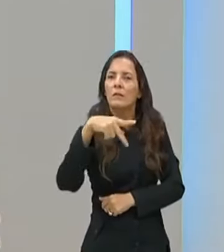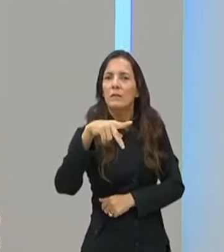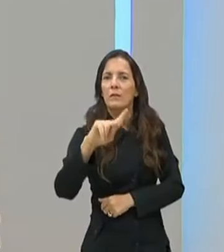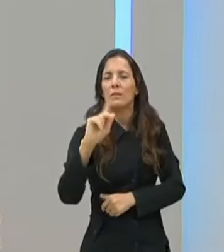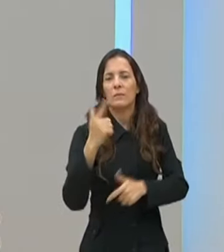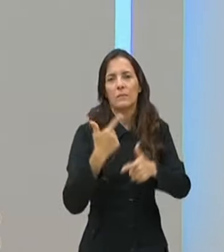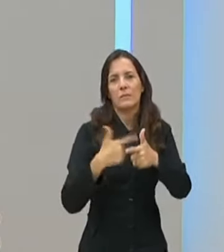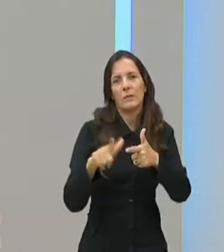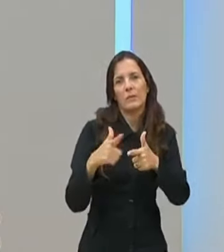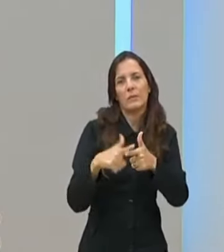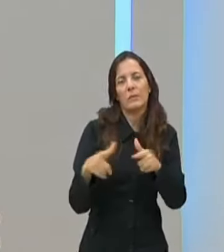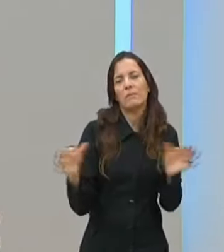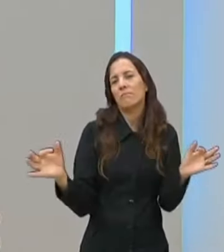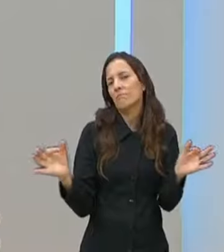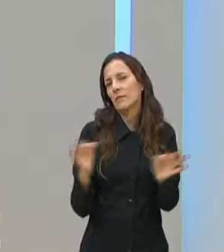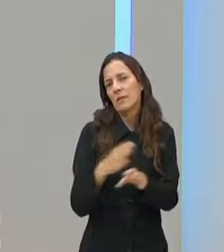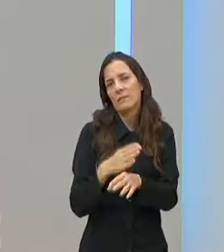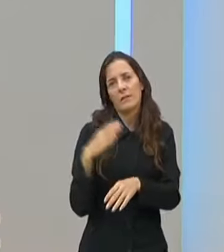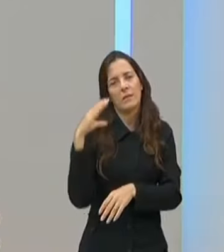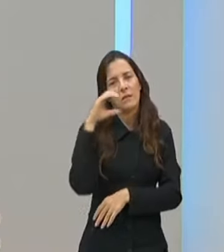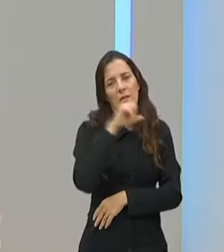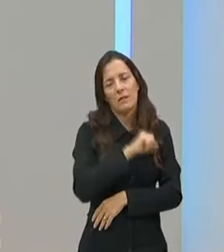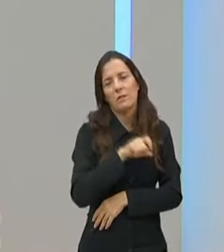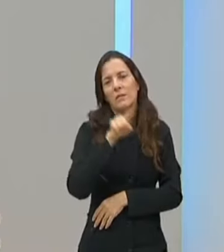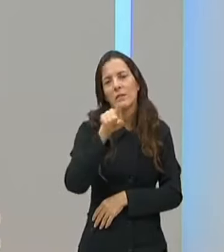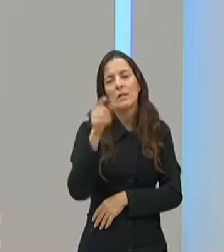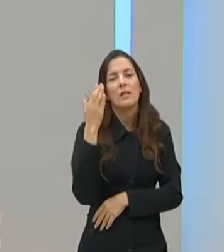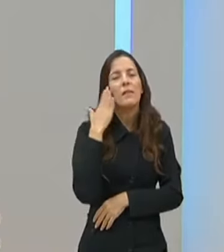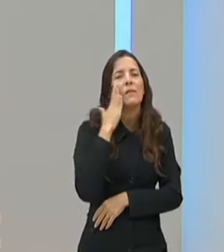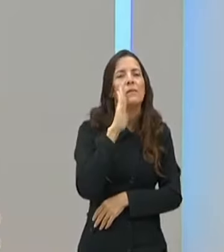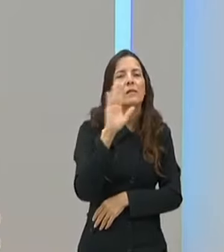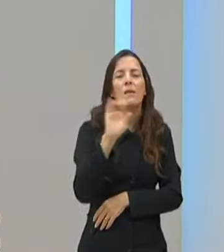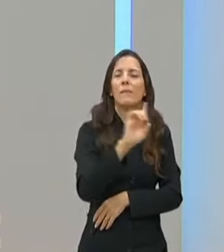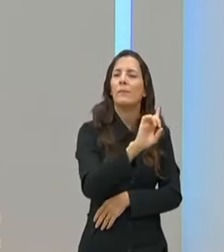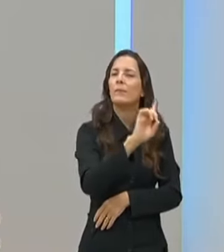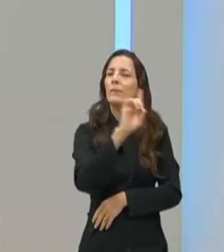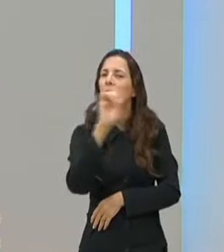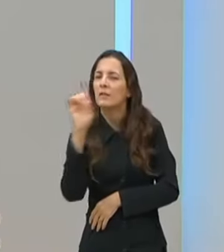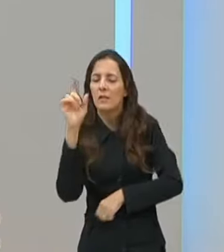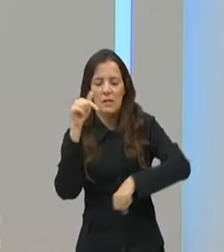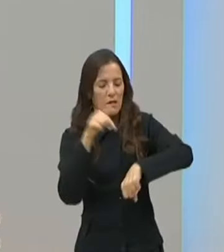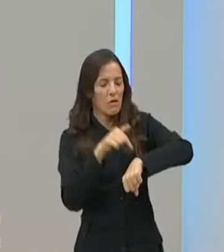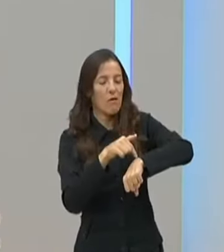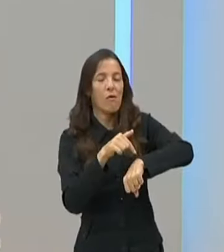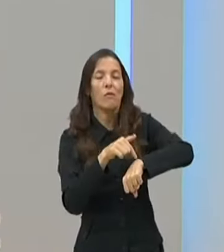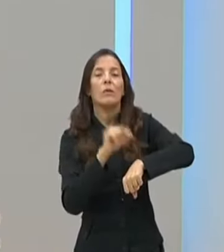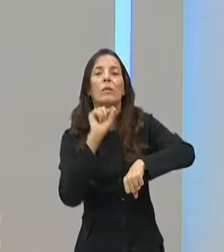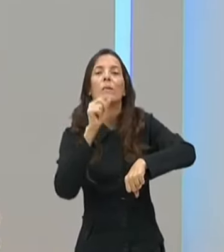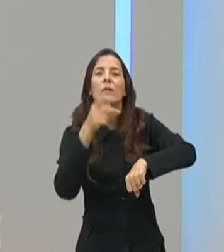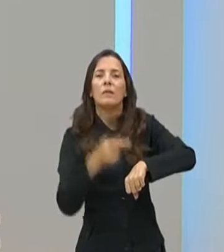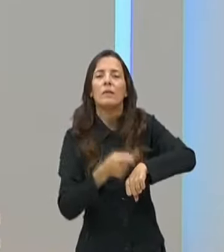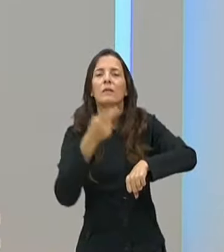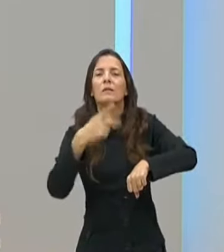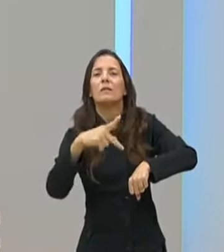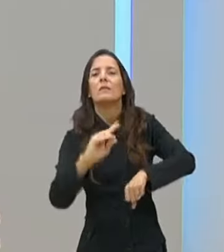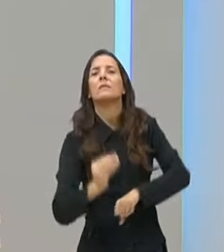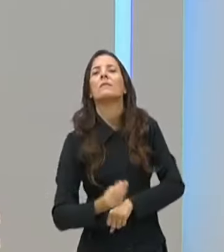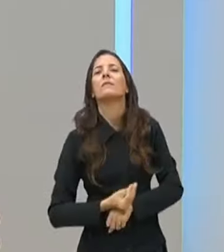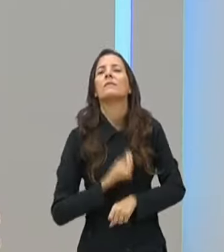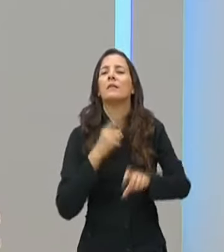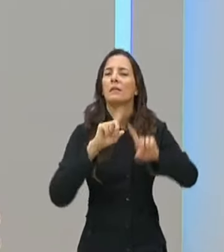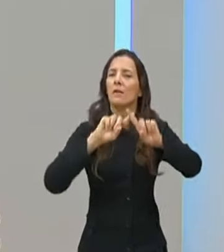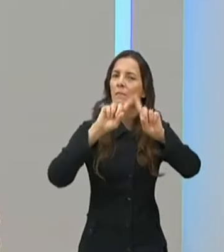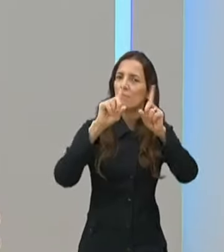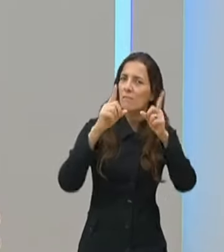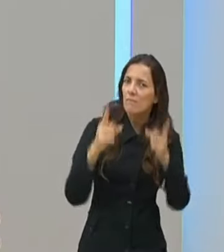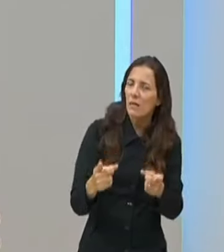como, você não sabe quando, você não sabe o que vai acontecer, mas